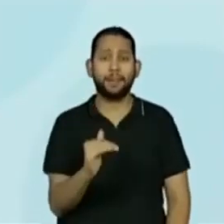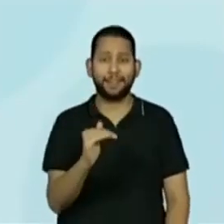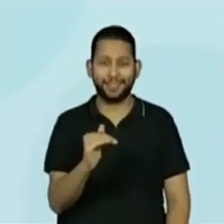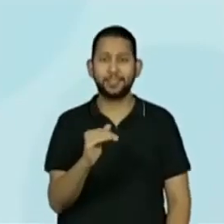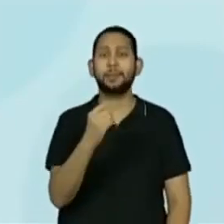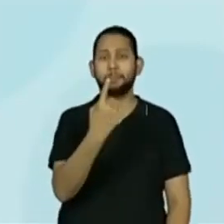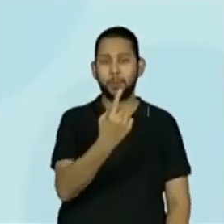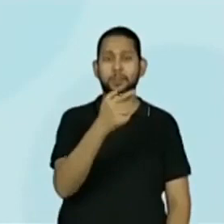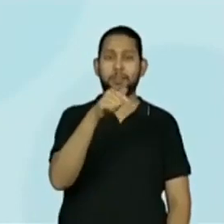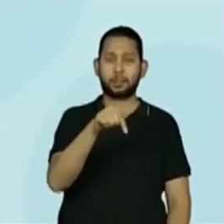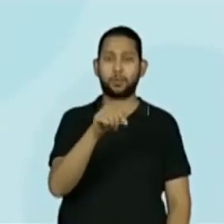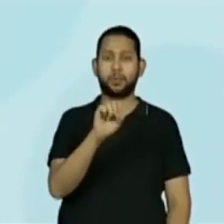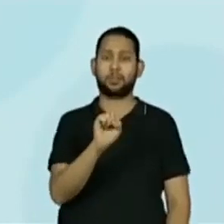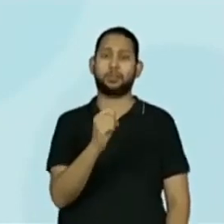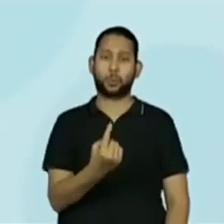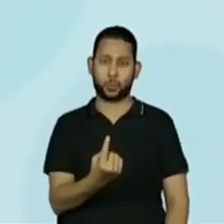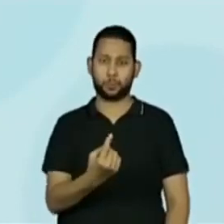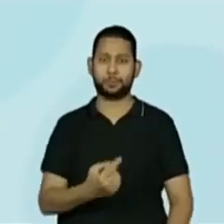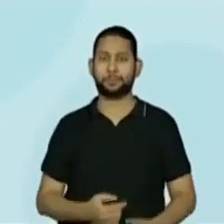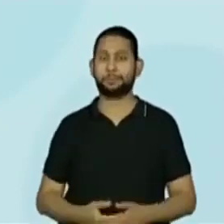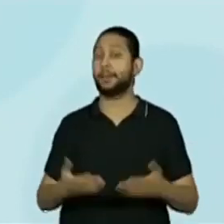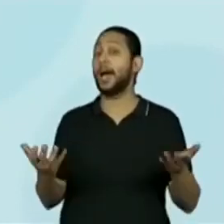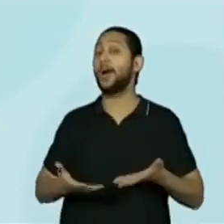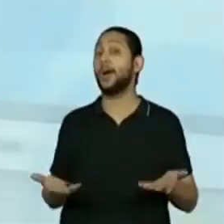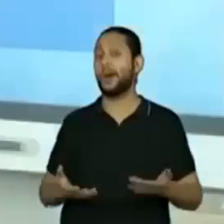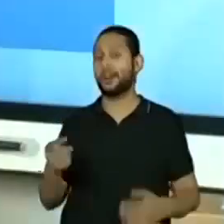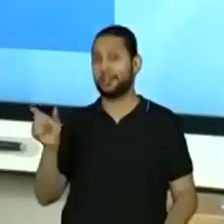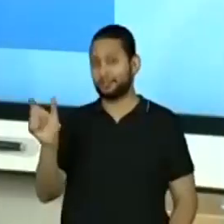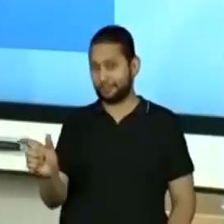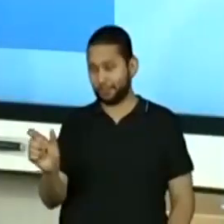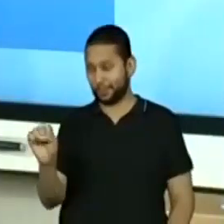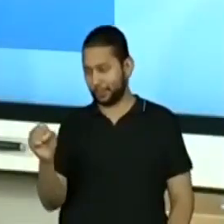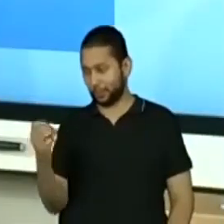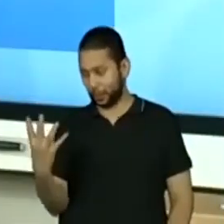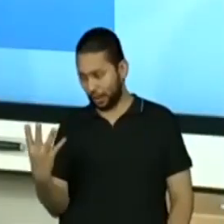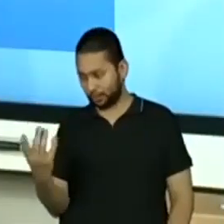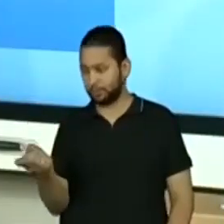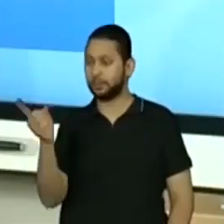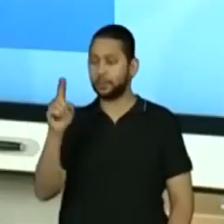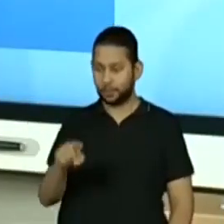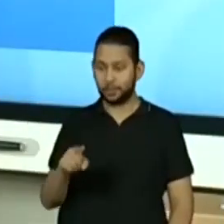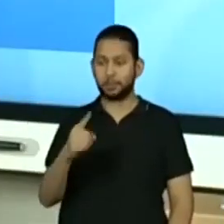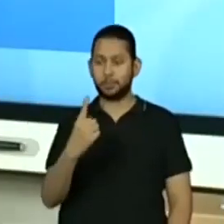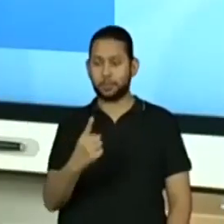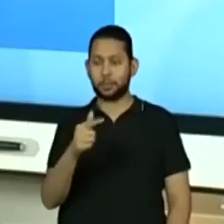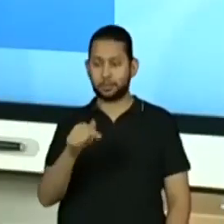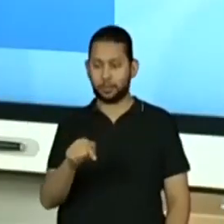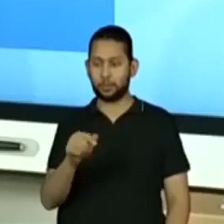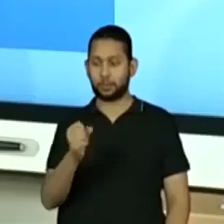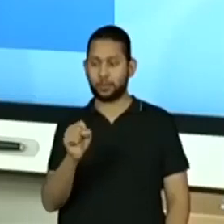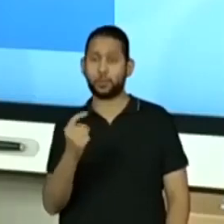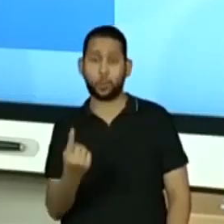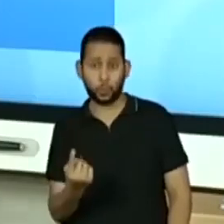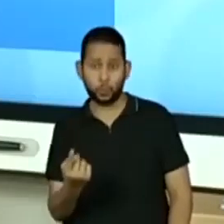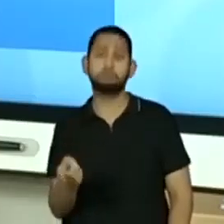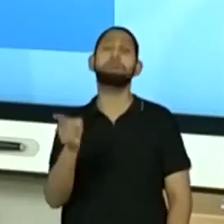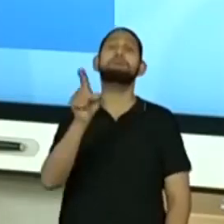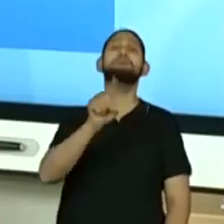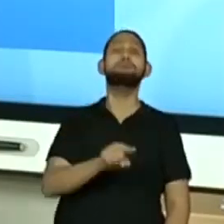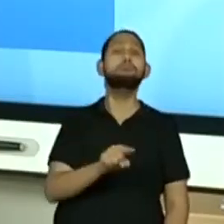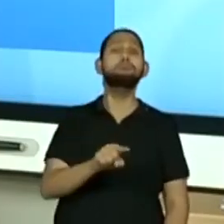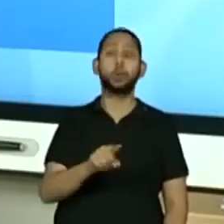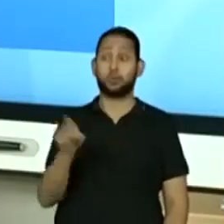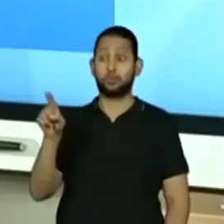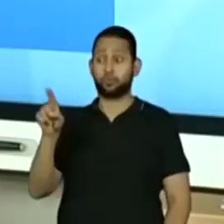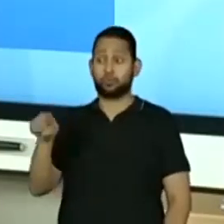1781. Próximo, olha, já estava lá a pista. Então, ó, esse já foi,